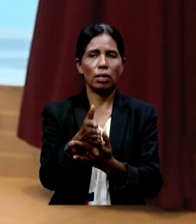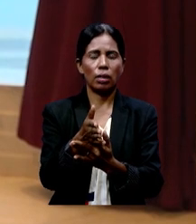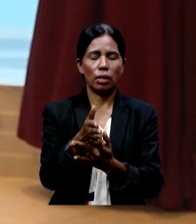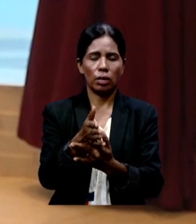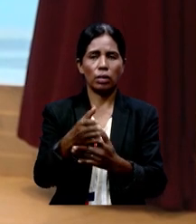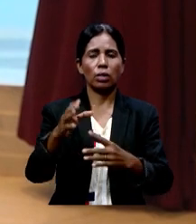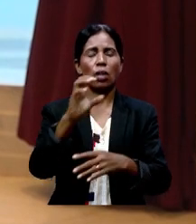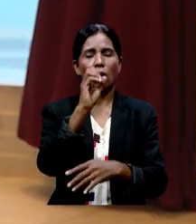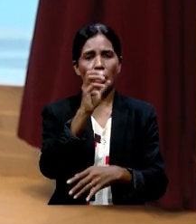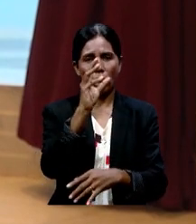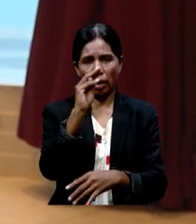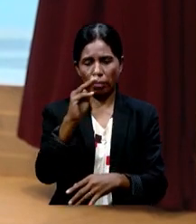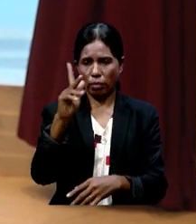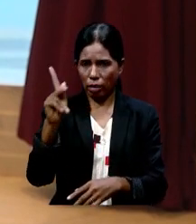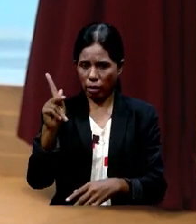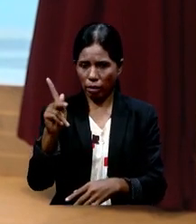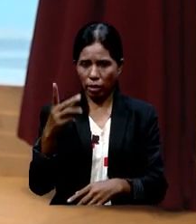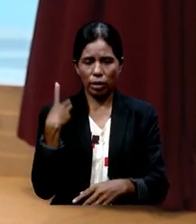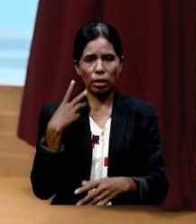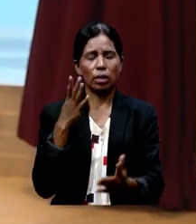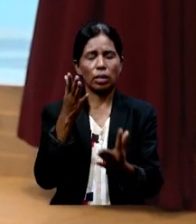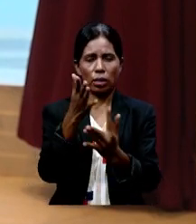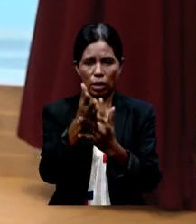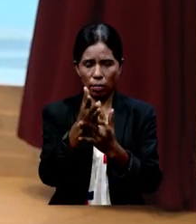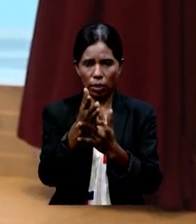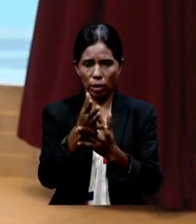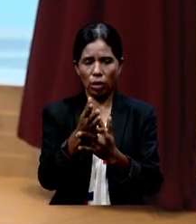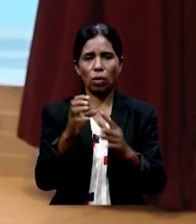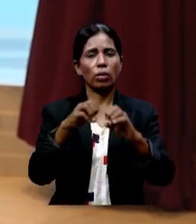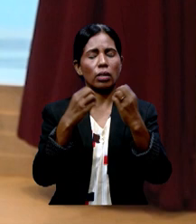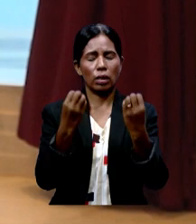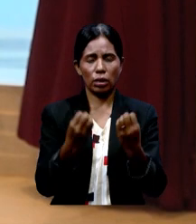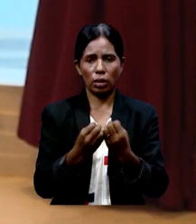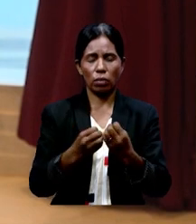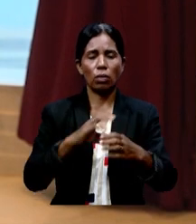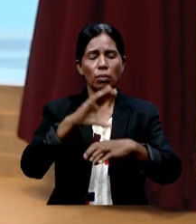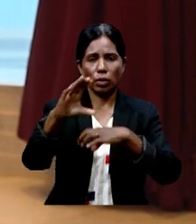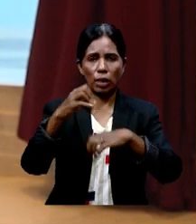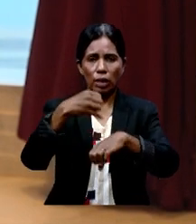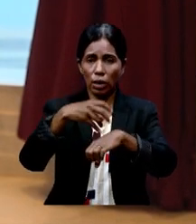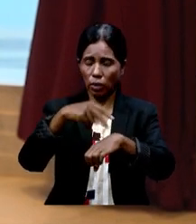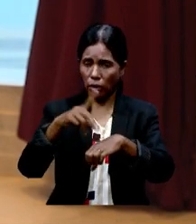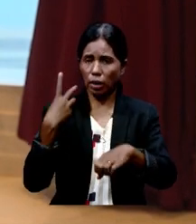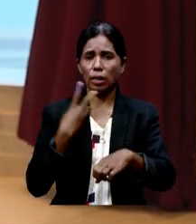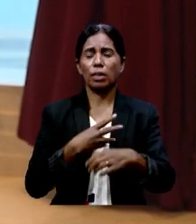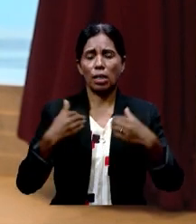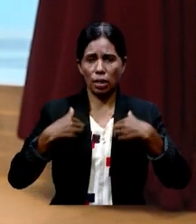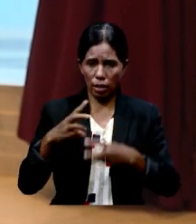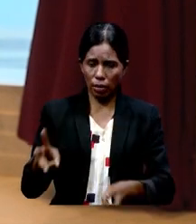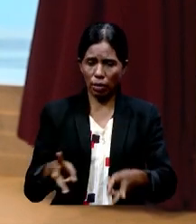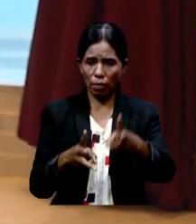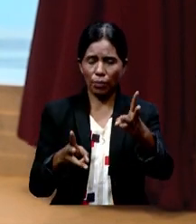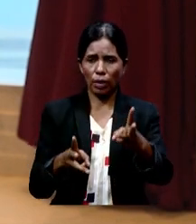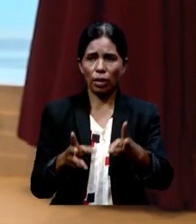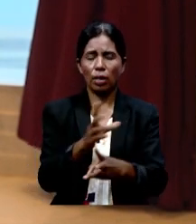comércio internacional. Olha, vel tama comércio internacional, viram. E te dá lá uma cobertura ou se tratar a adesão